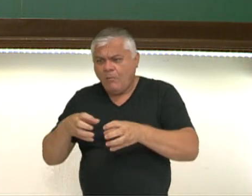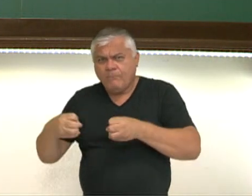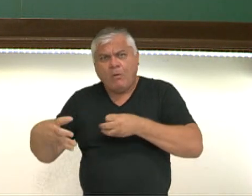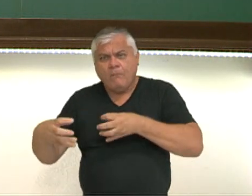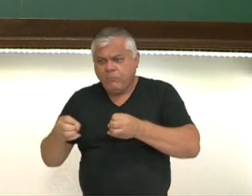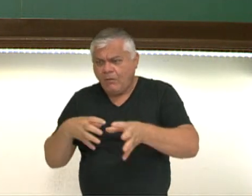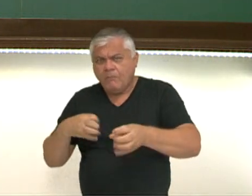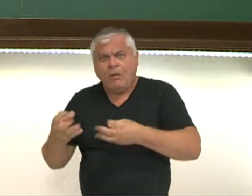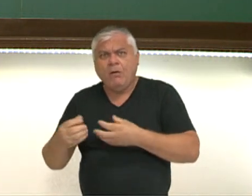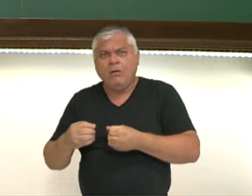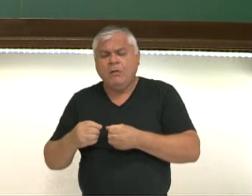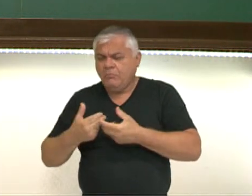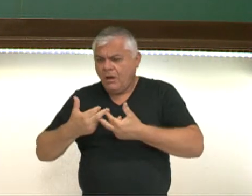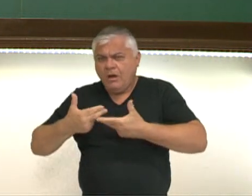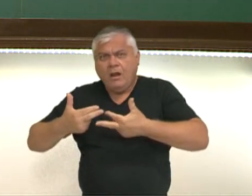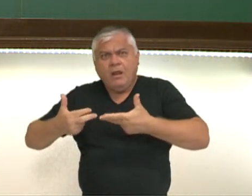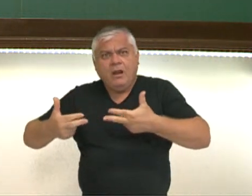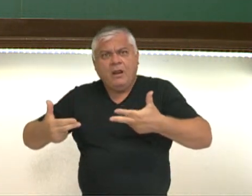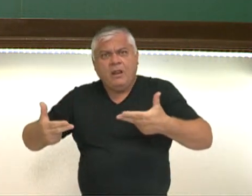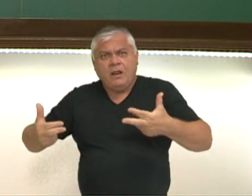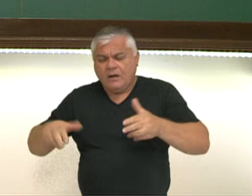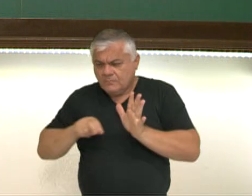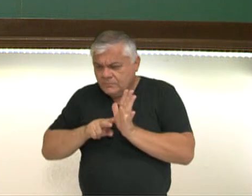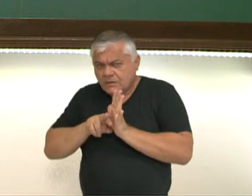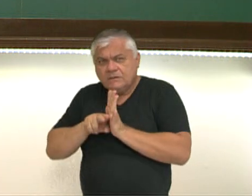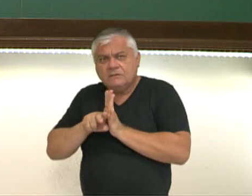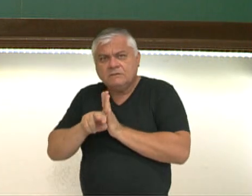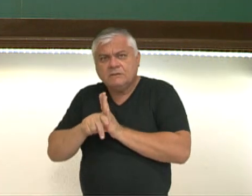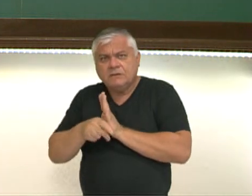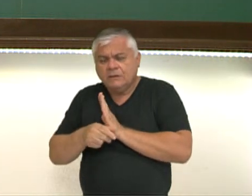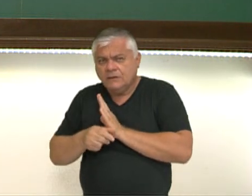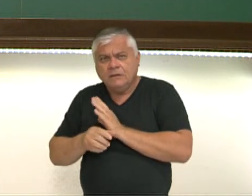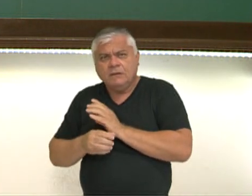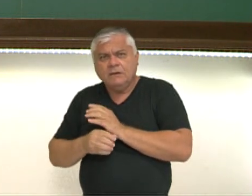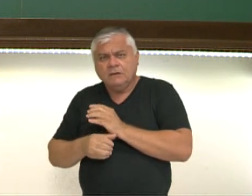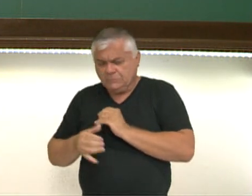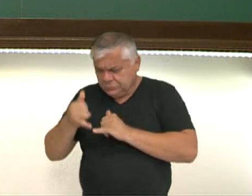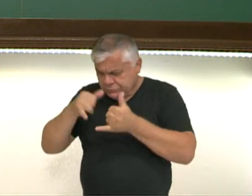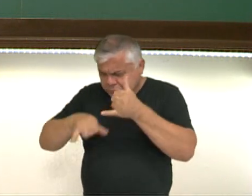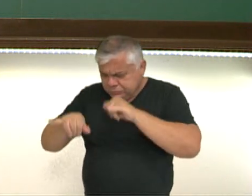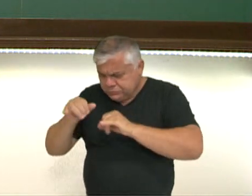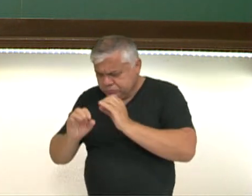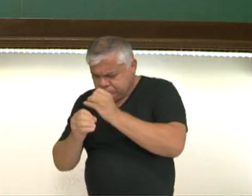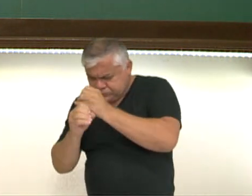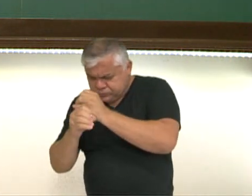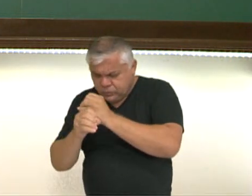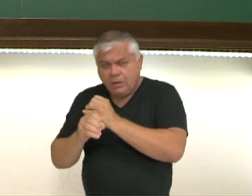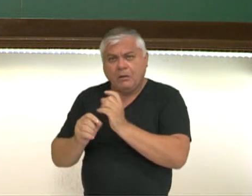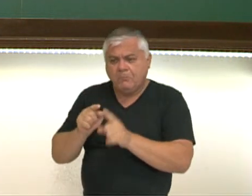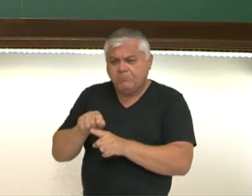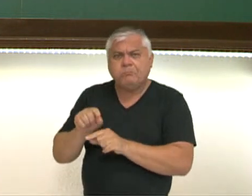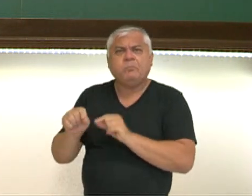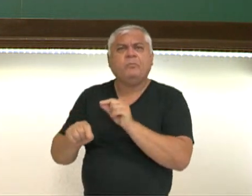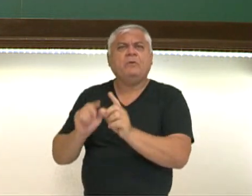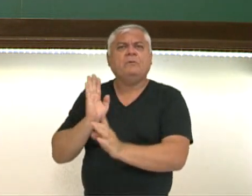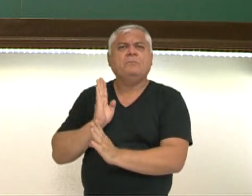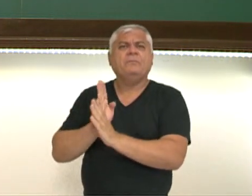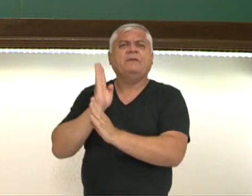algas de cianobactérias que estavam produzindo, de